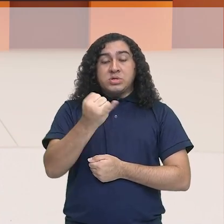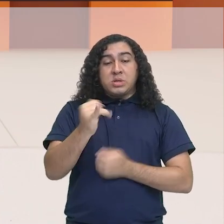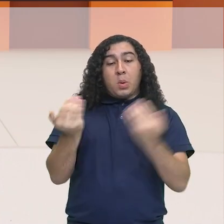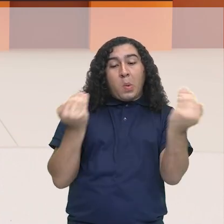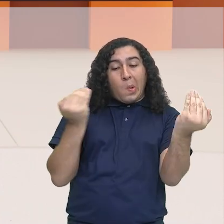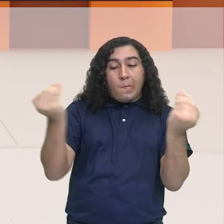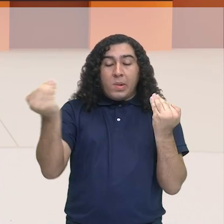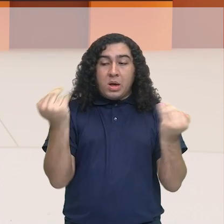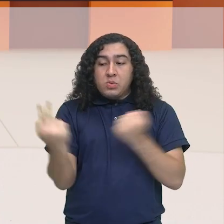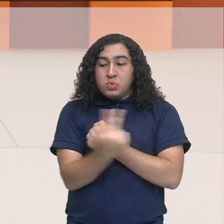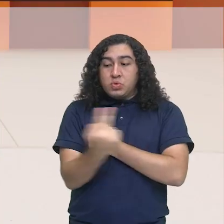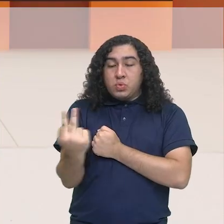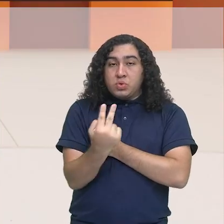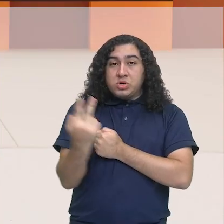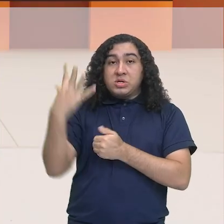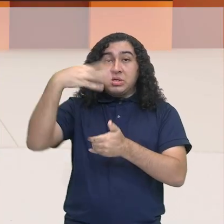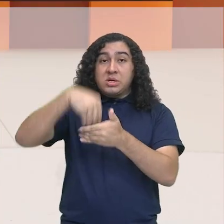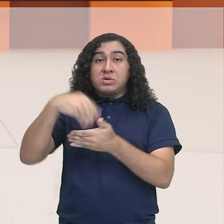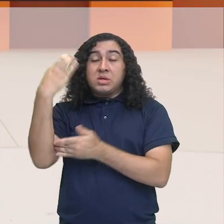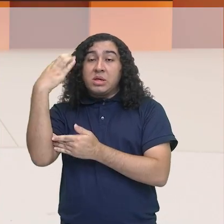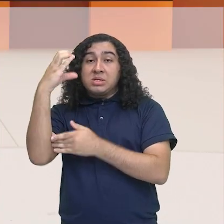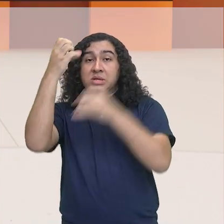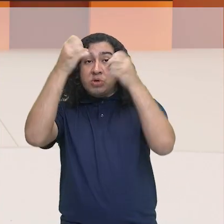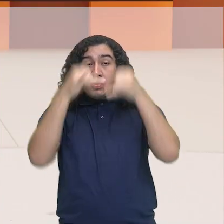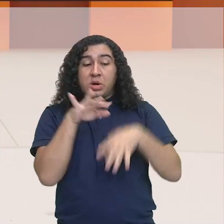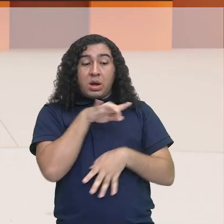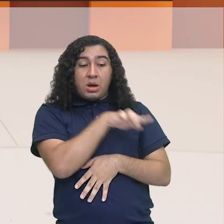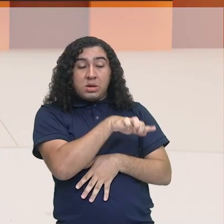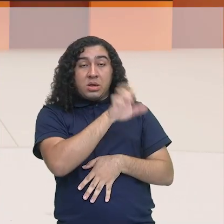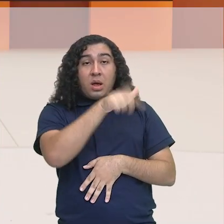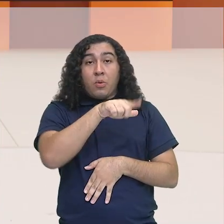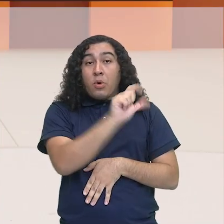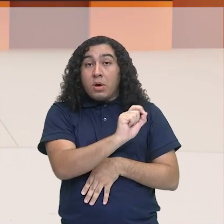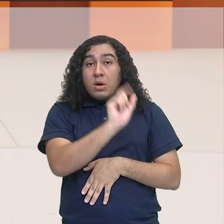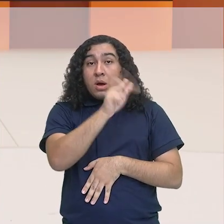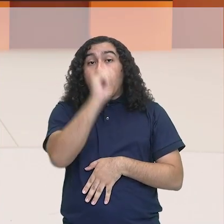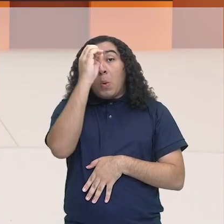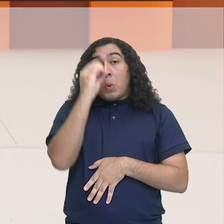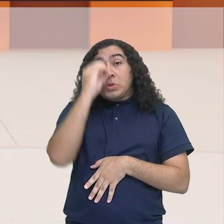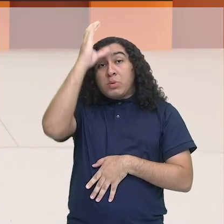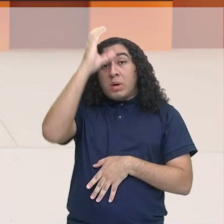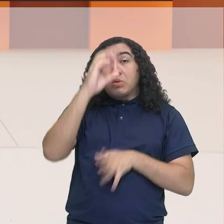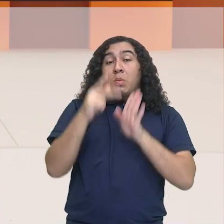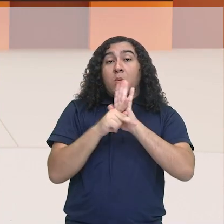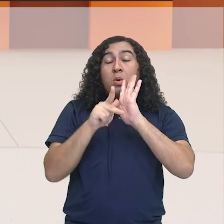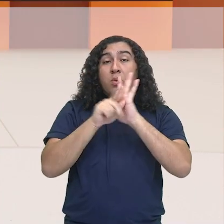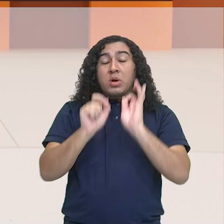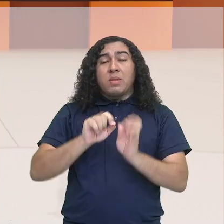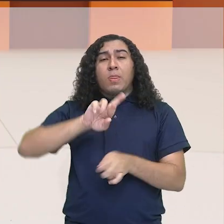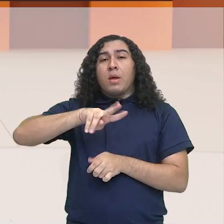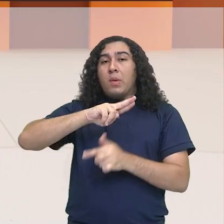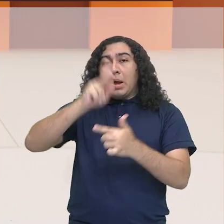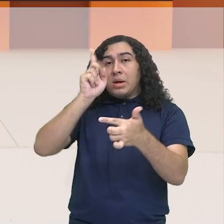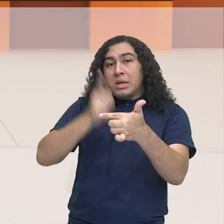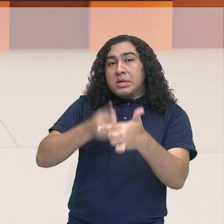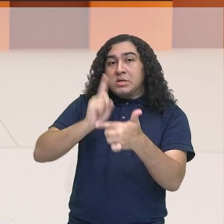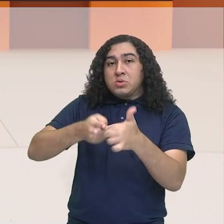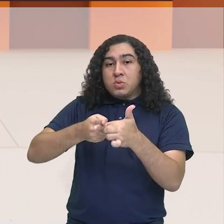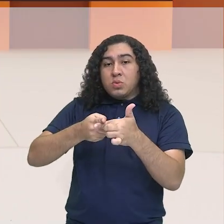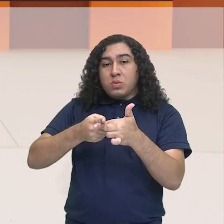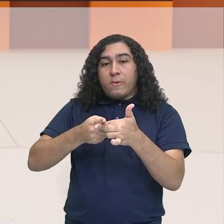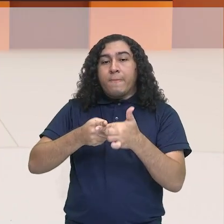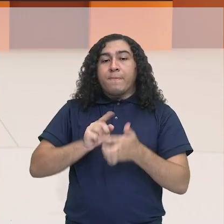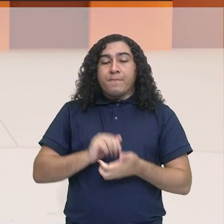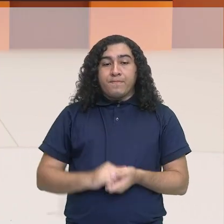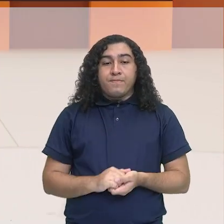o senso comum à ciência, diz que o senso comum é um conhecimento tão não crítico, né, ou